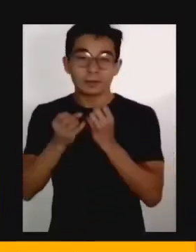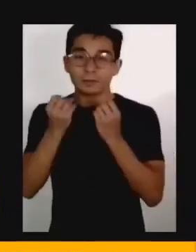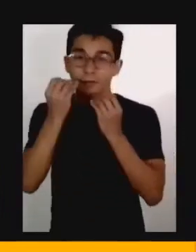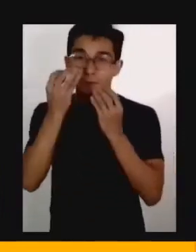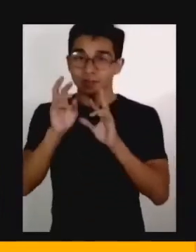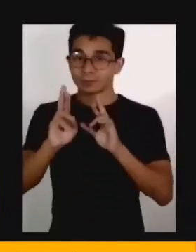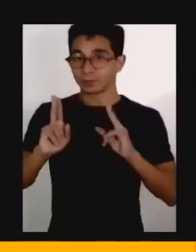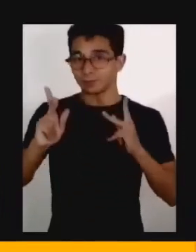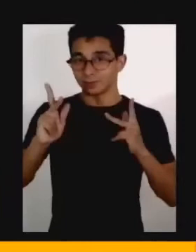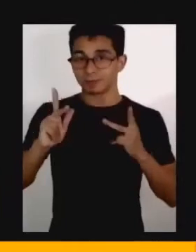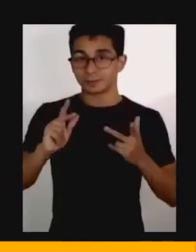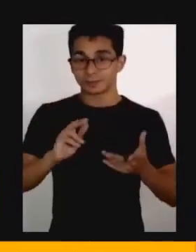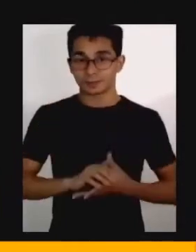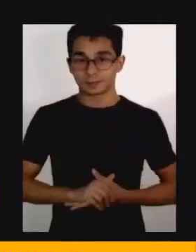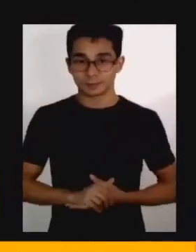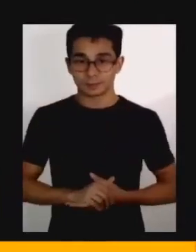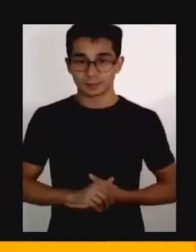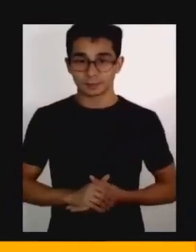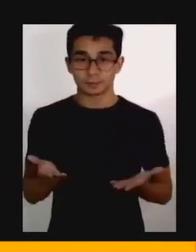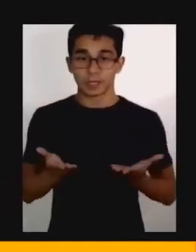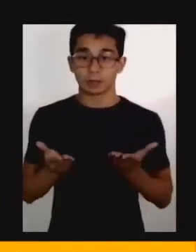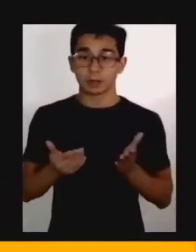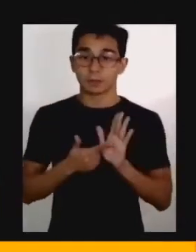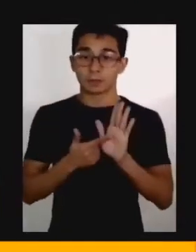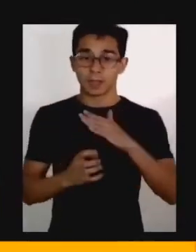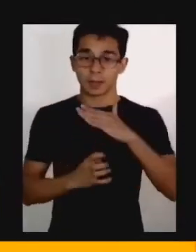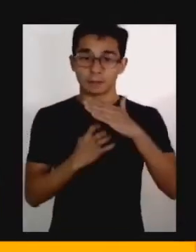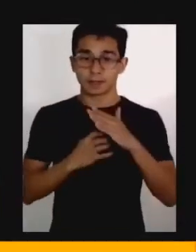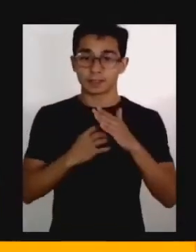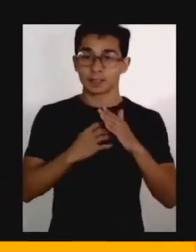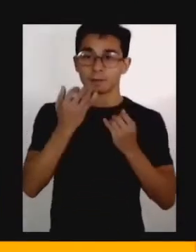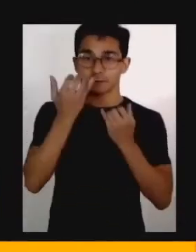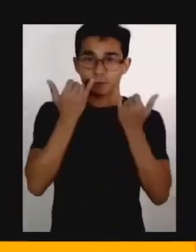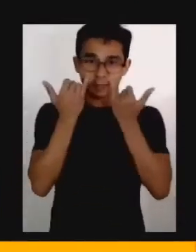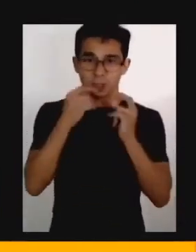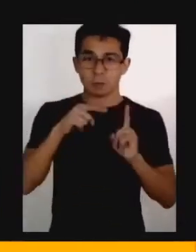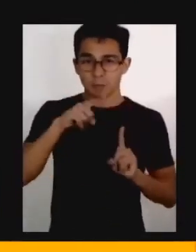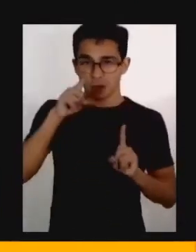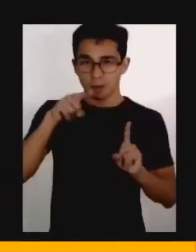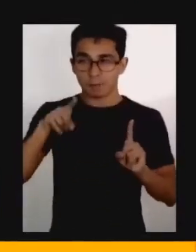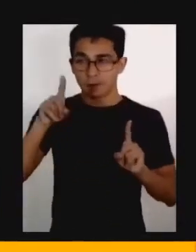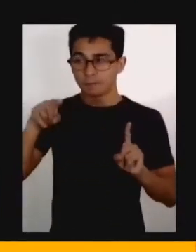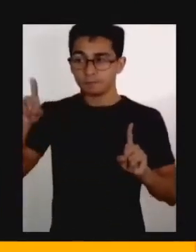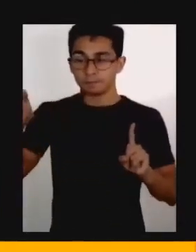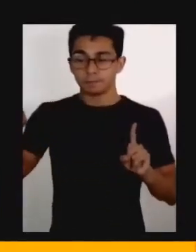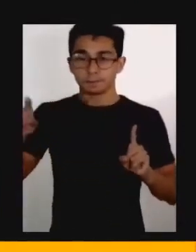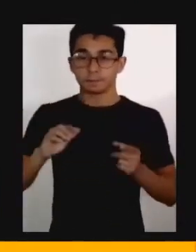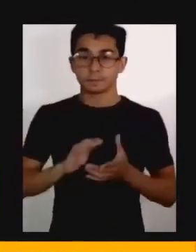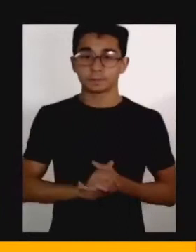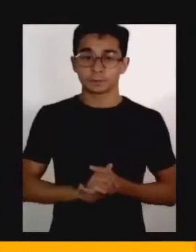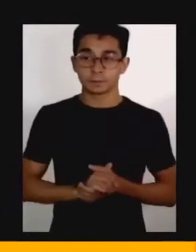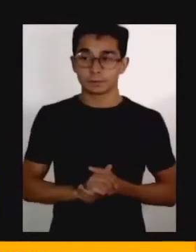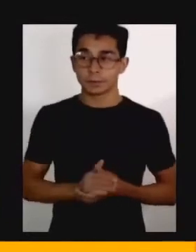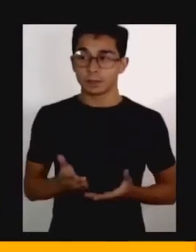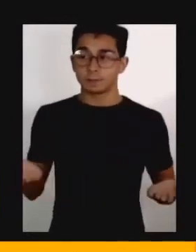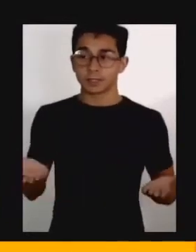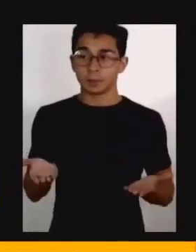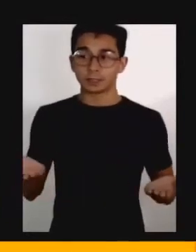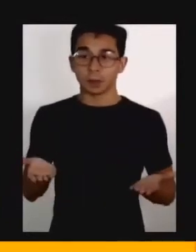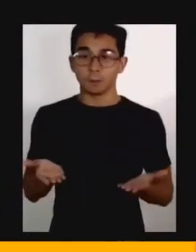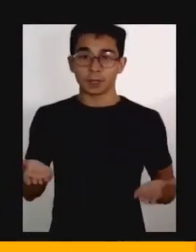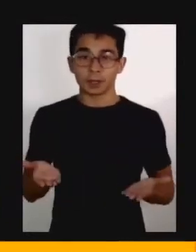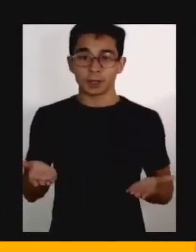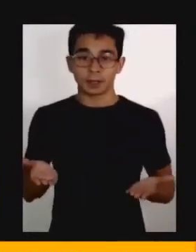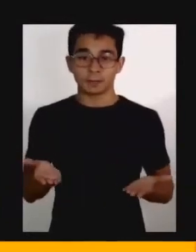um pouquinho de dados internos nossos, dos nossos trabalhos. A gente vê que hoje